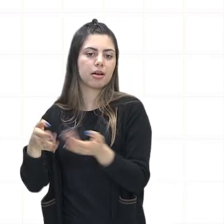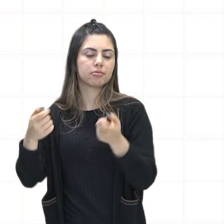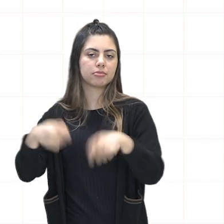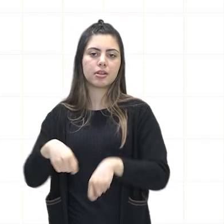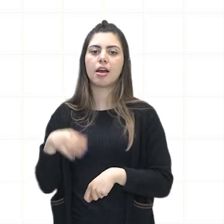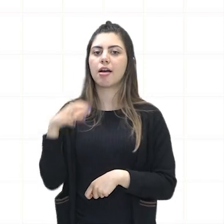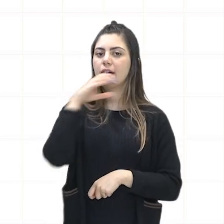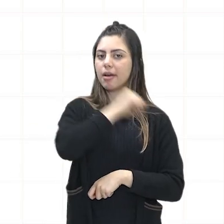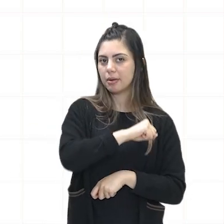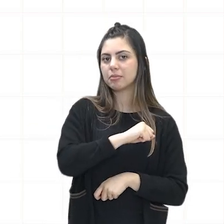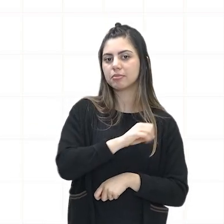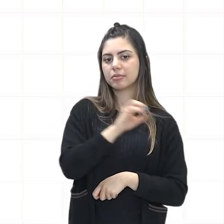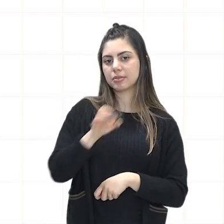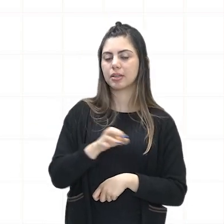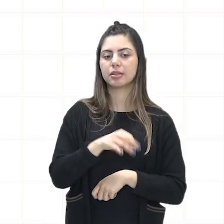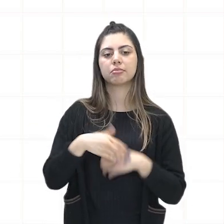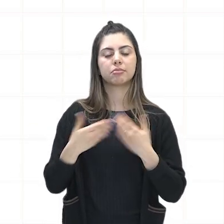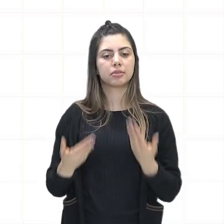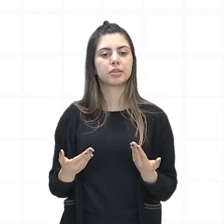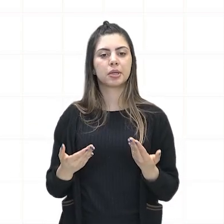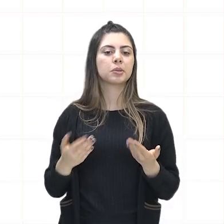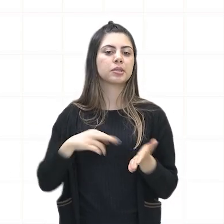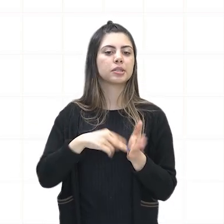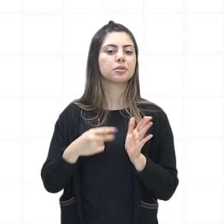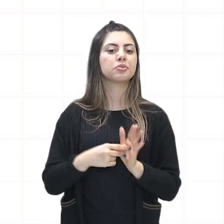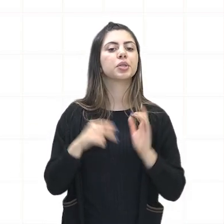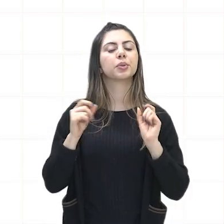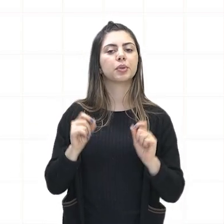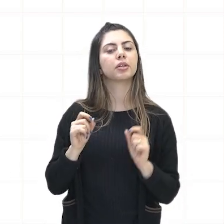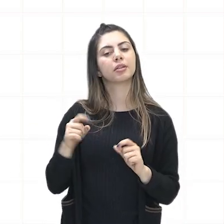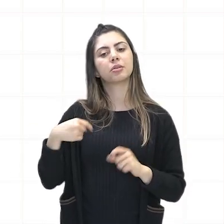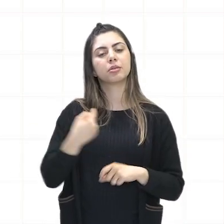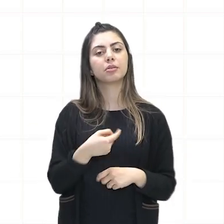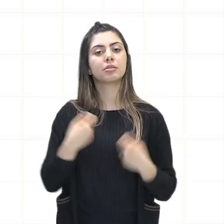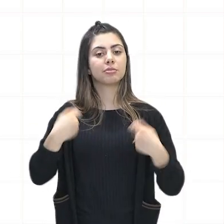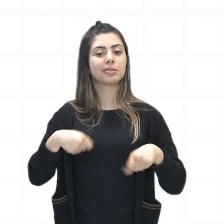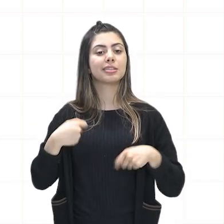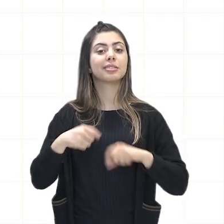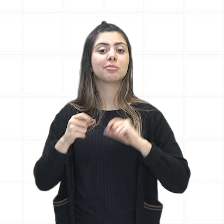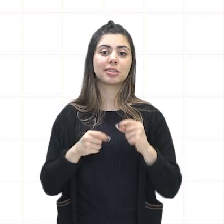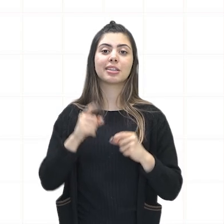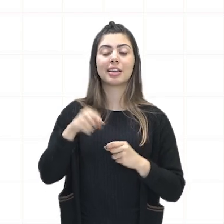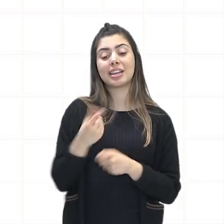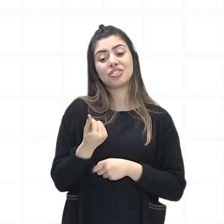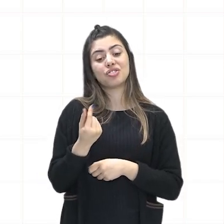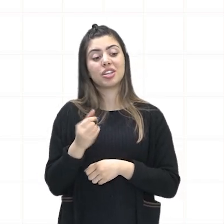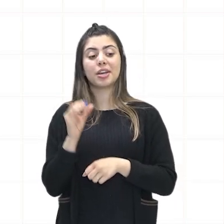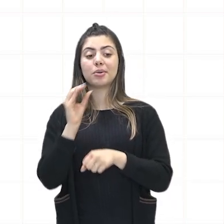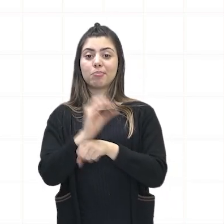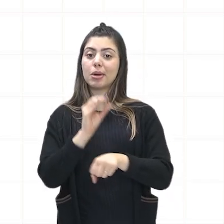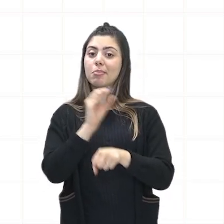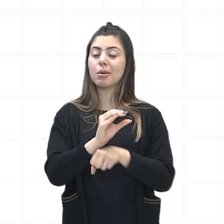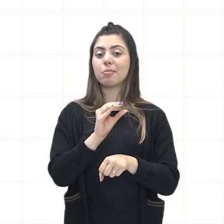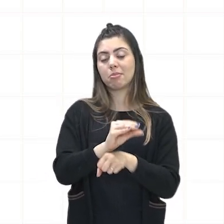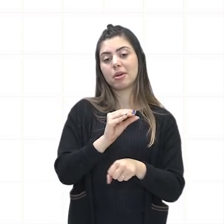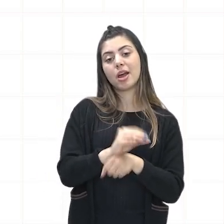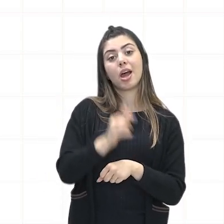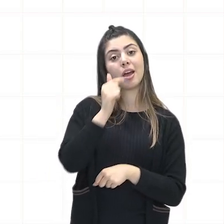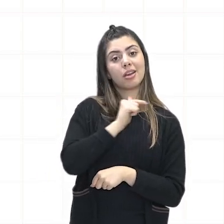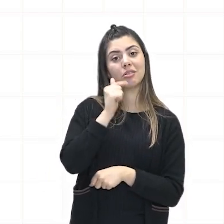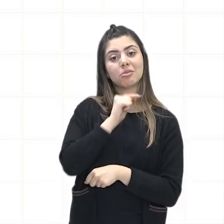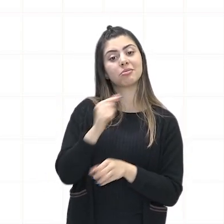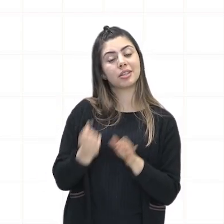nos terminais de transbordo e suficiente aparelhamento portuário. E isso aí quer dizer o quê? Isso aí quer dizer que precisa